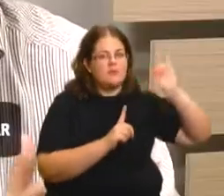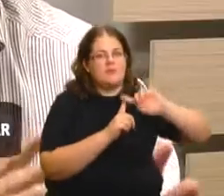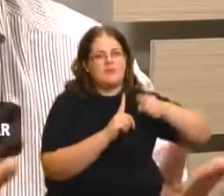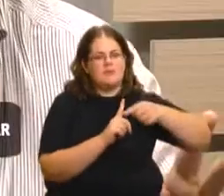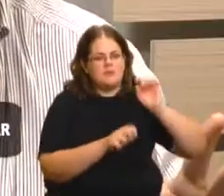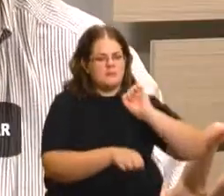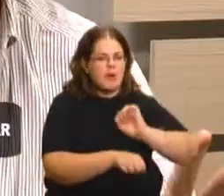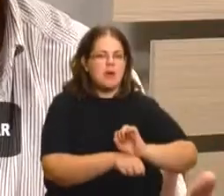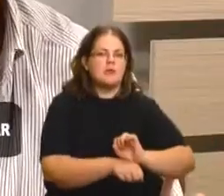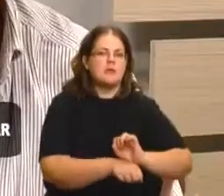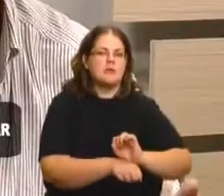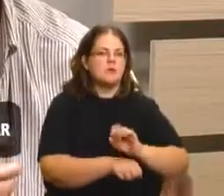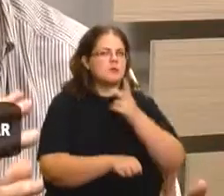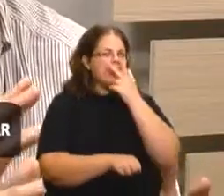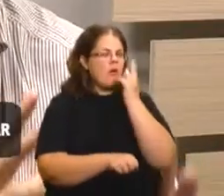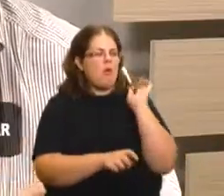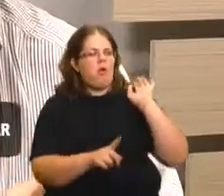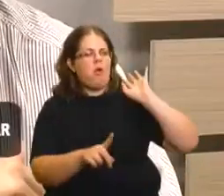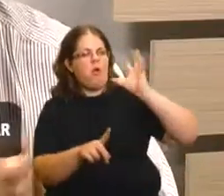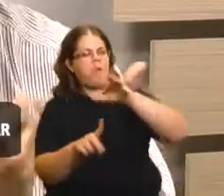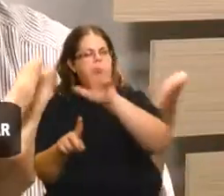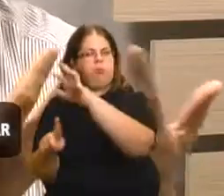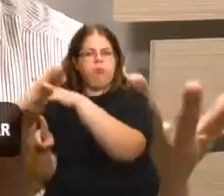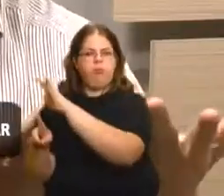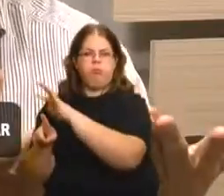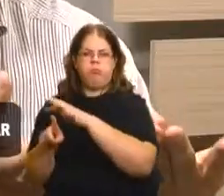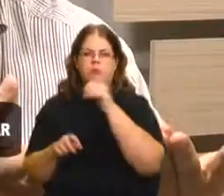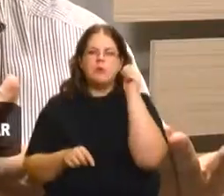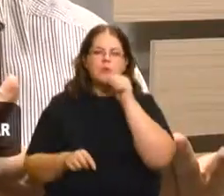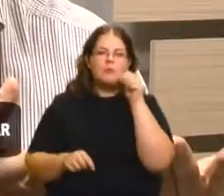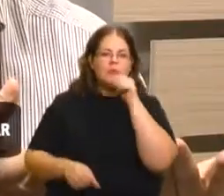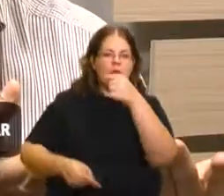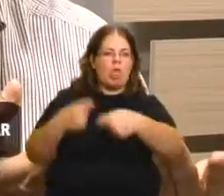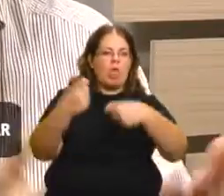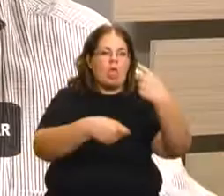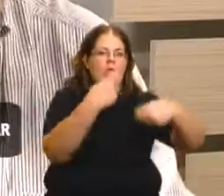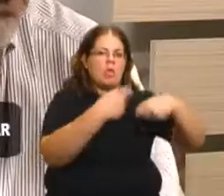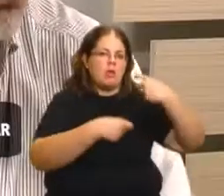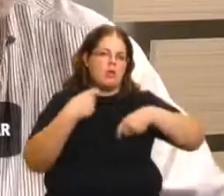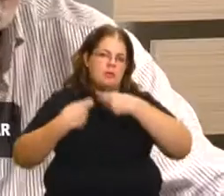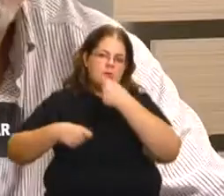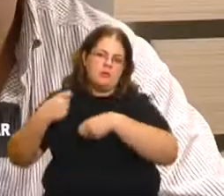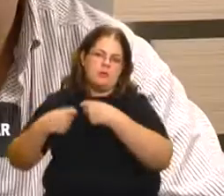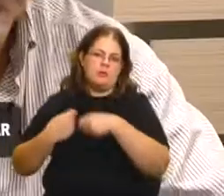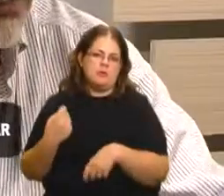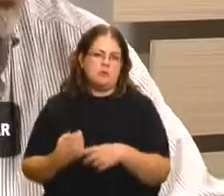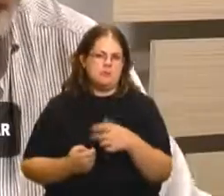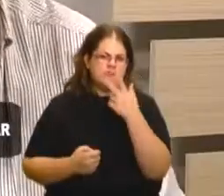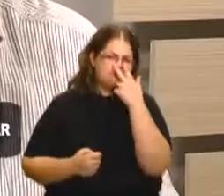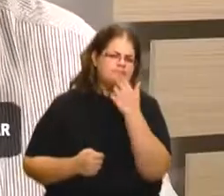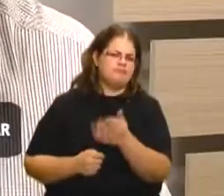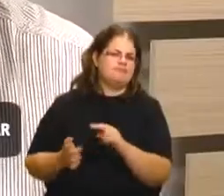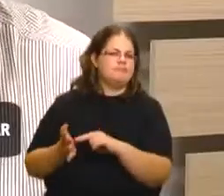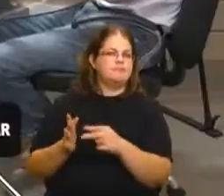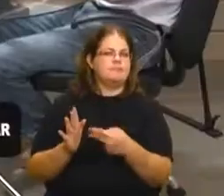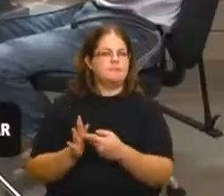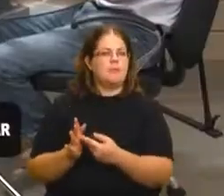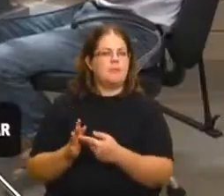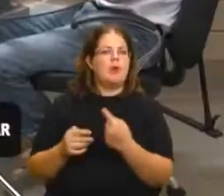subverteria os costumes. Aquilo estimulava a sexualidade das meninas. Então a censura se dava o direito de